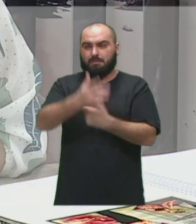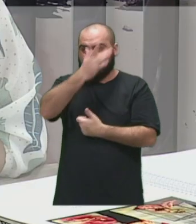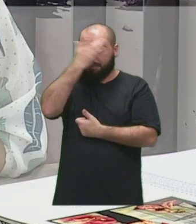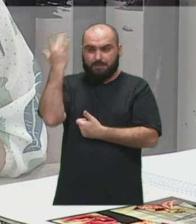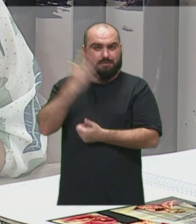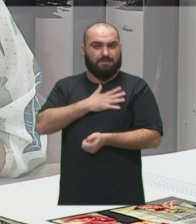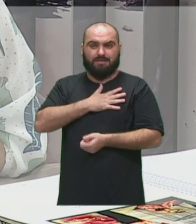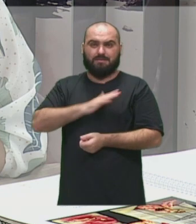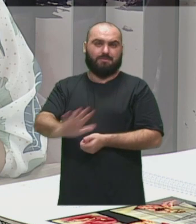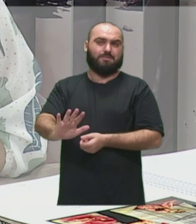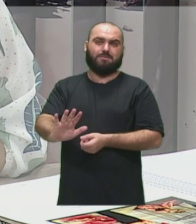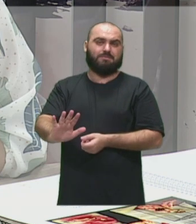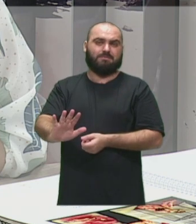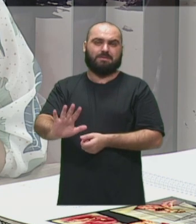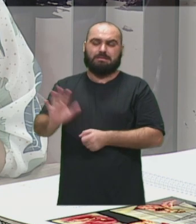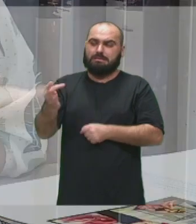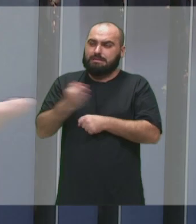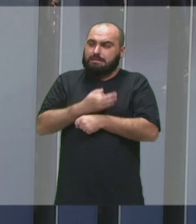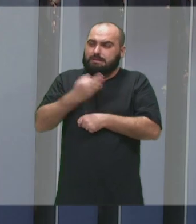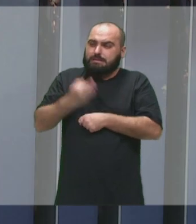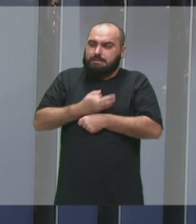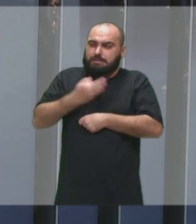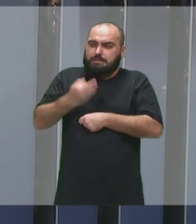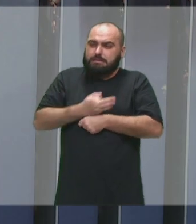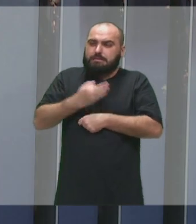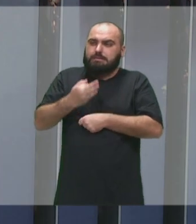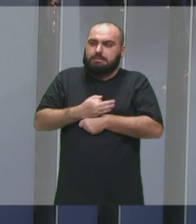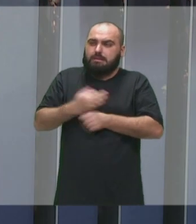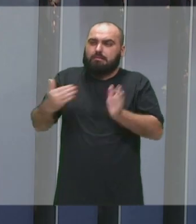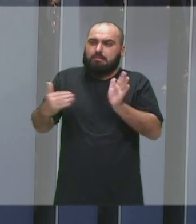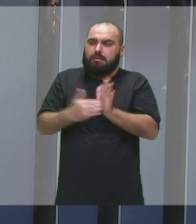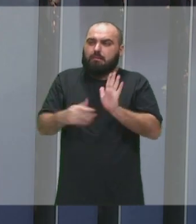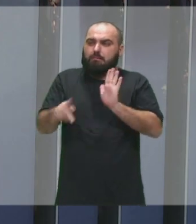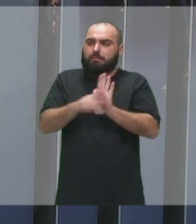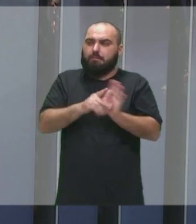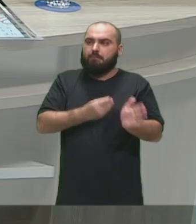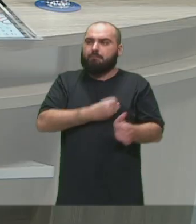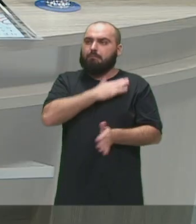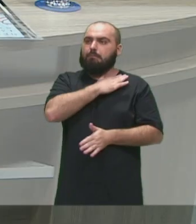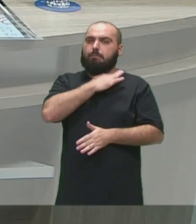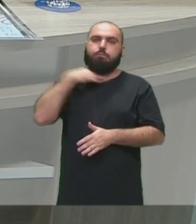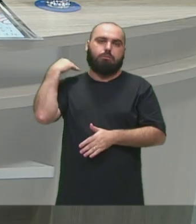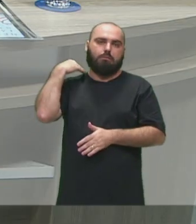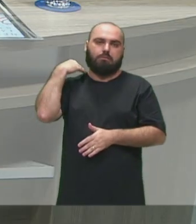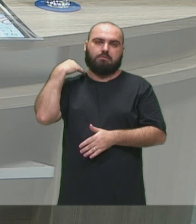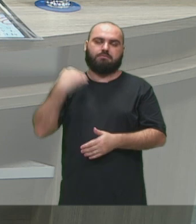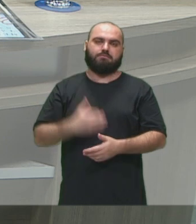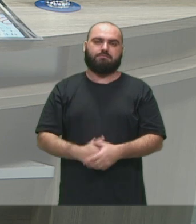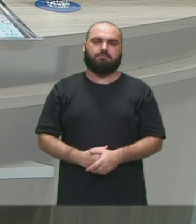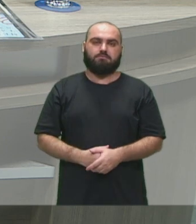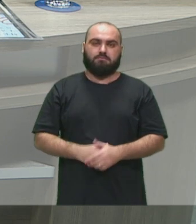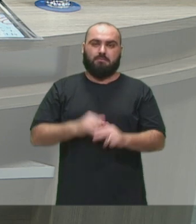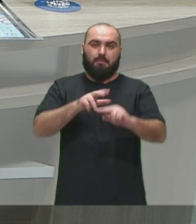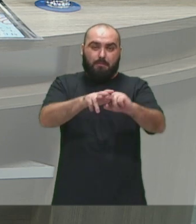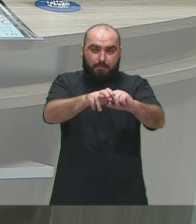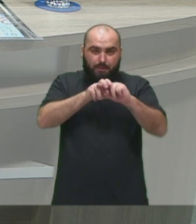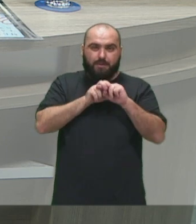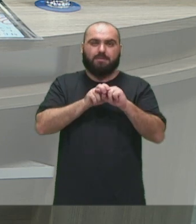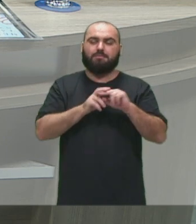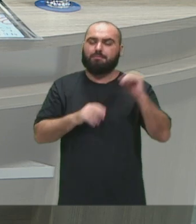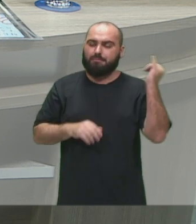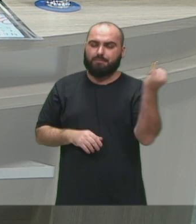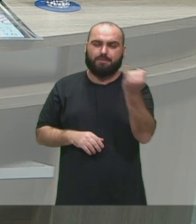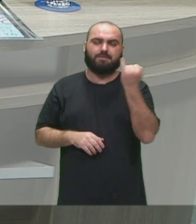aguentar e resultando em tirar a própria vida, infelizmente. Por isso que é importante, cada